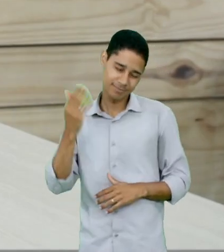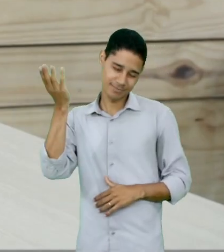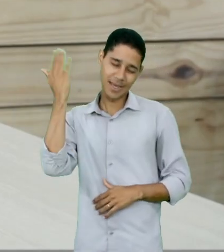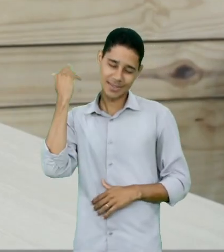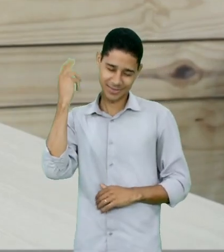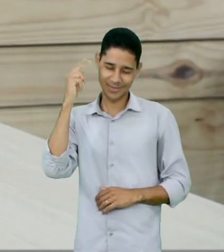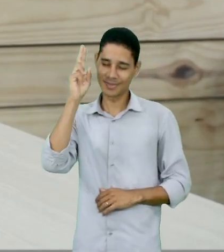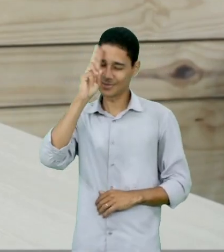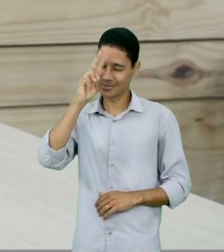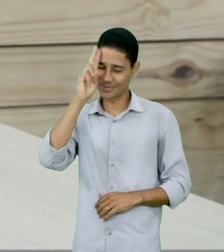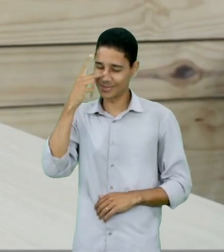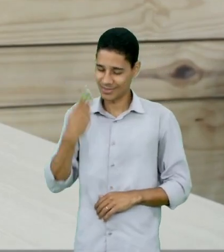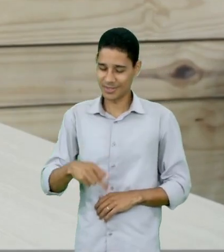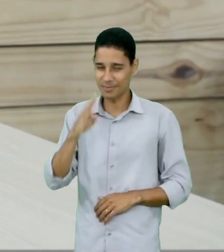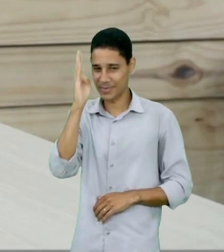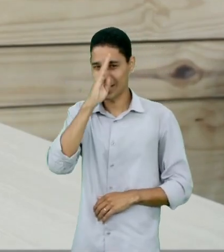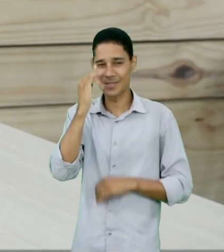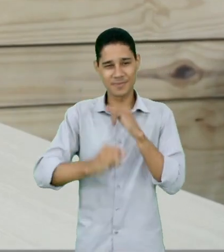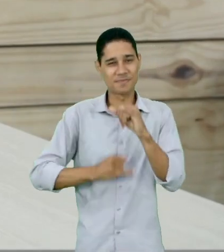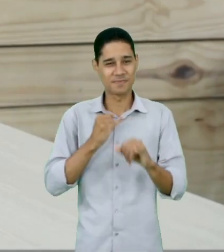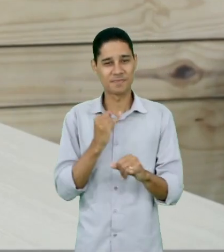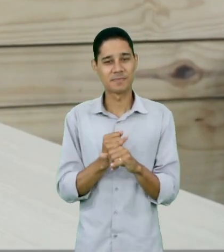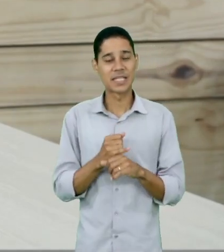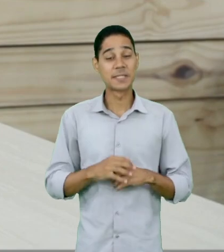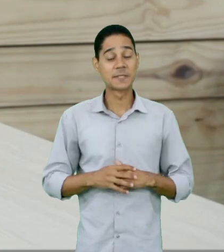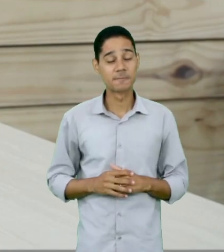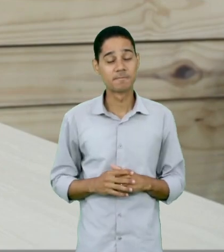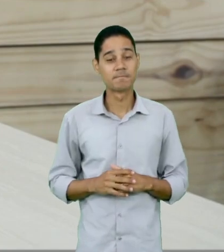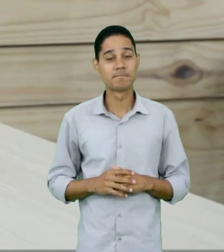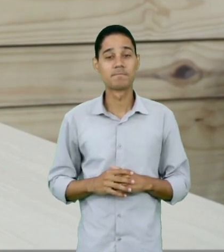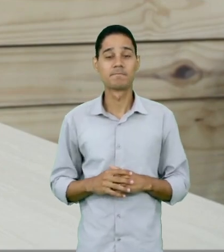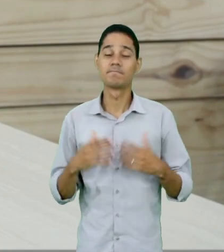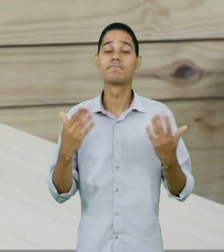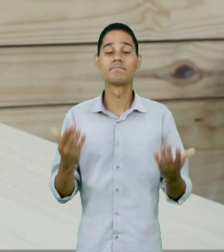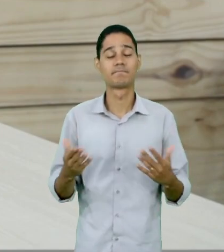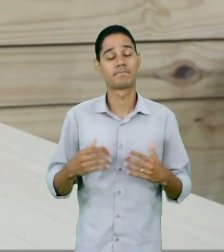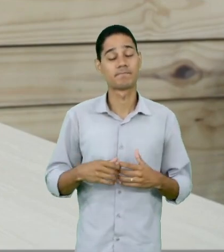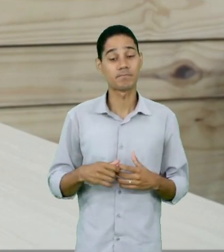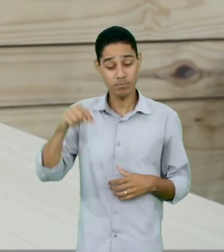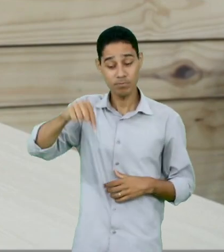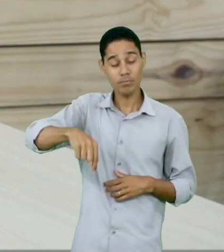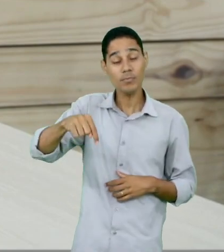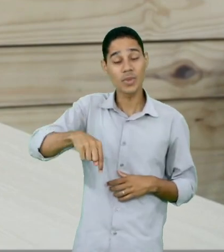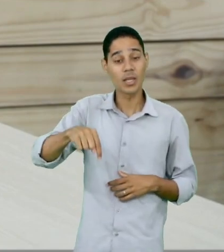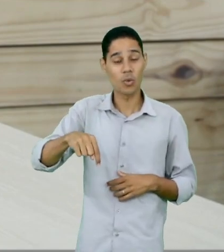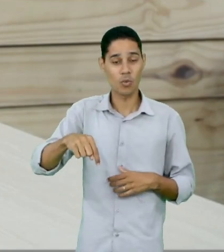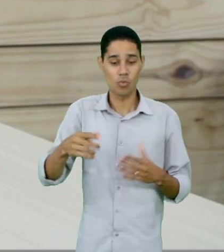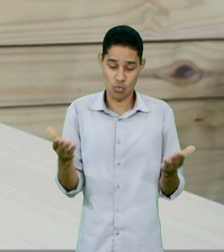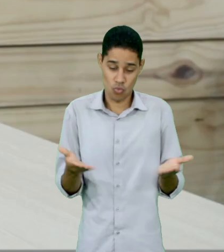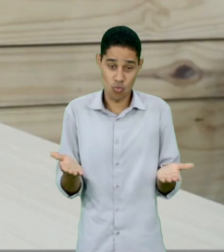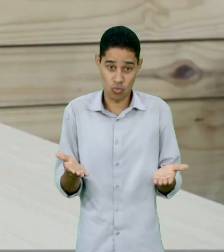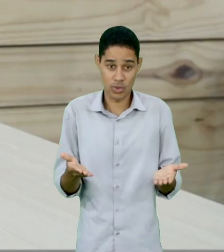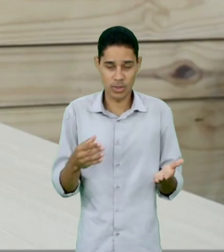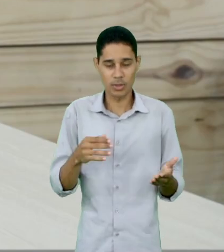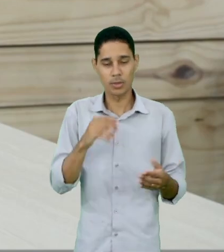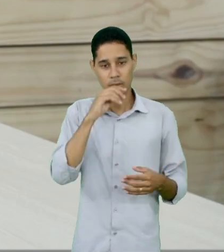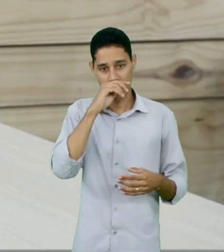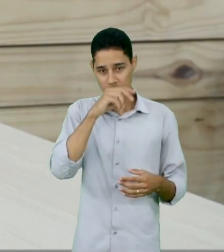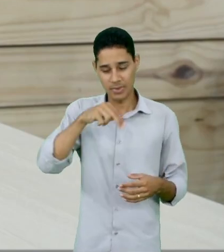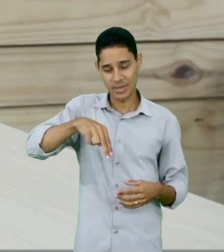web aqui no Brasil, da internet, tá? Então, hoje, conforme a NIC-BR, que é o órgão, é o núcleo, na